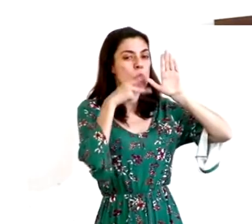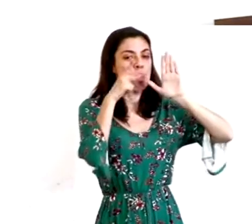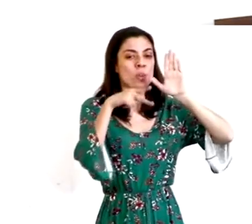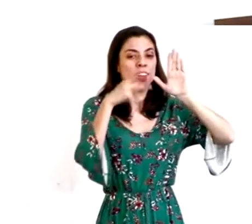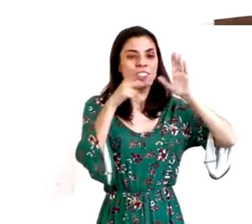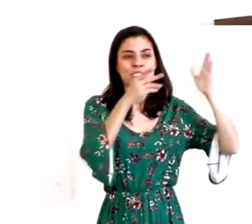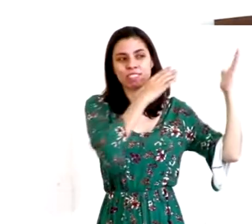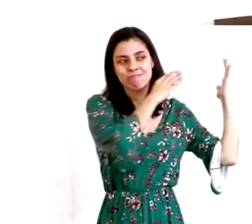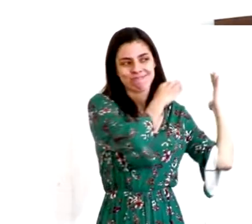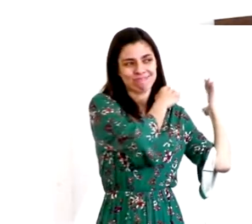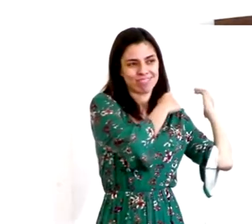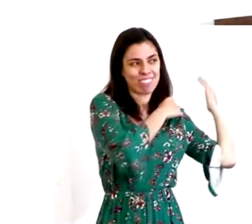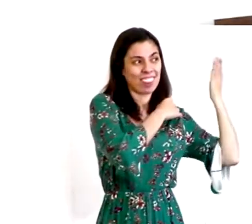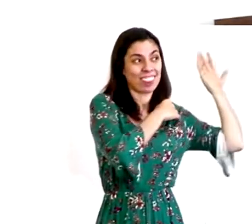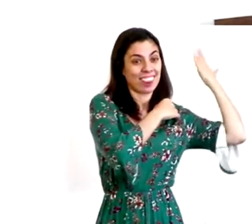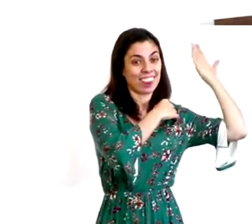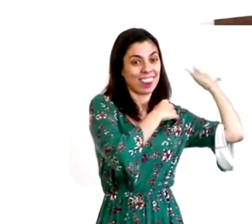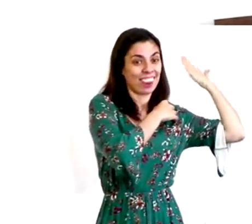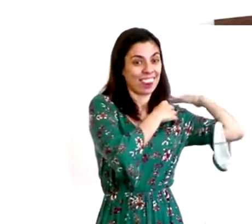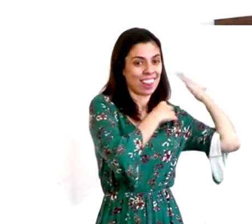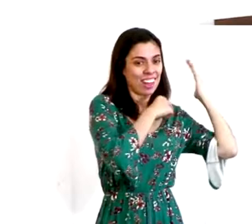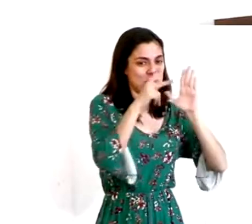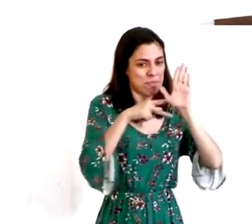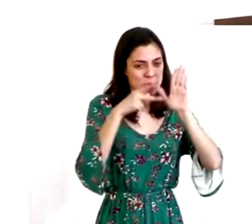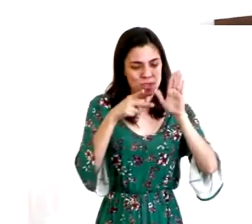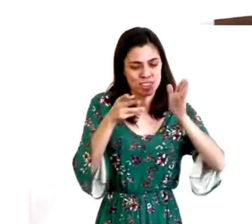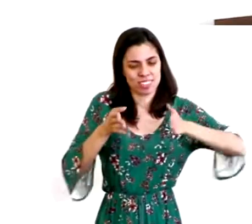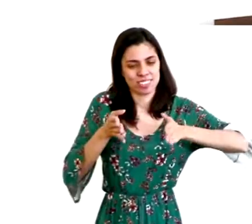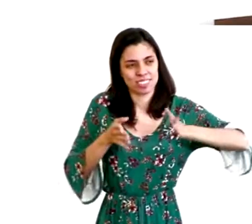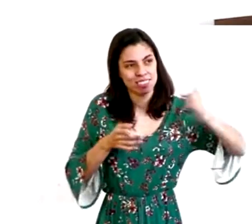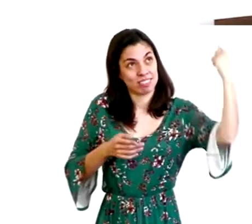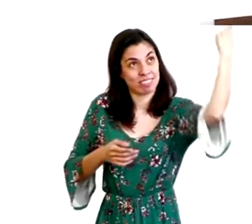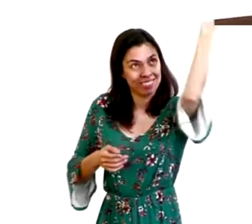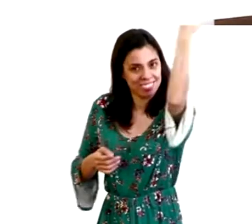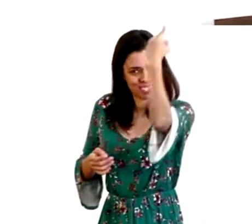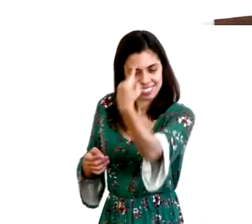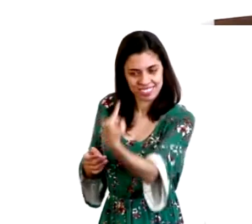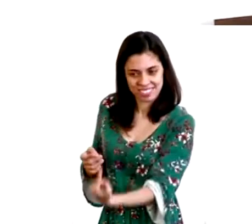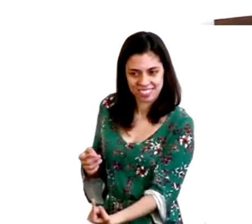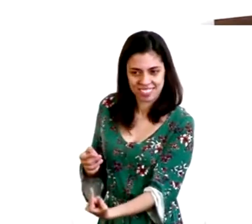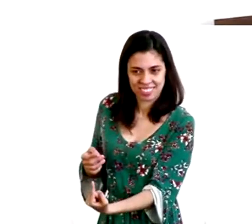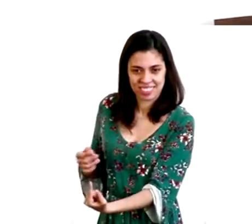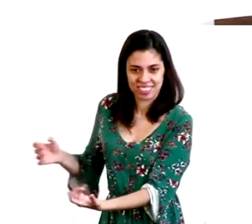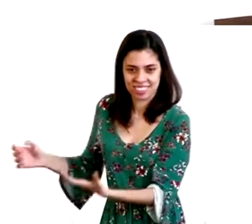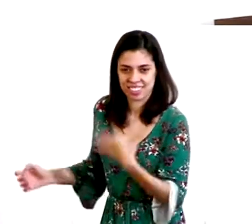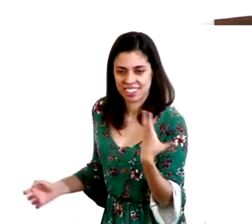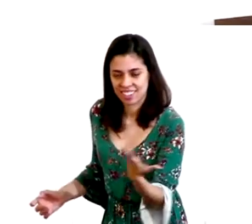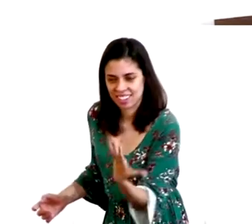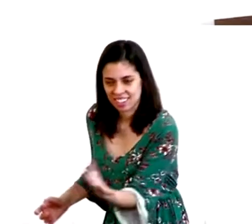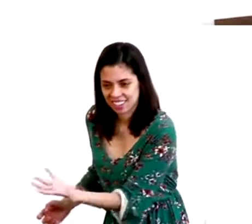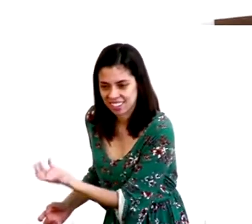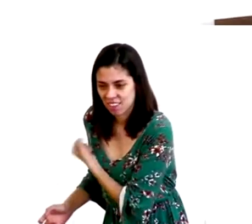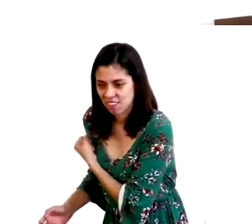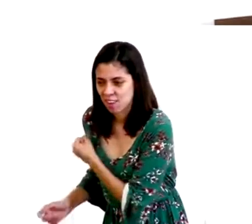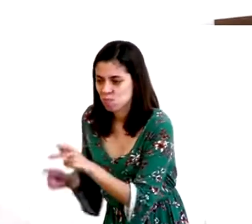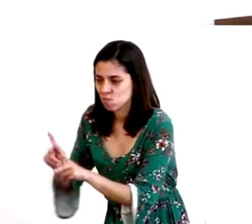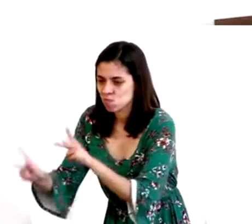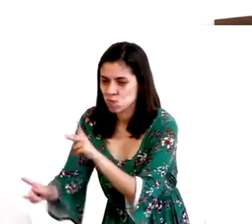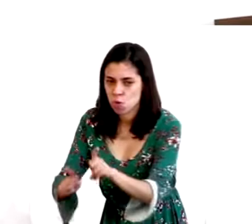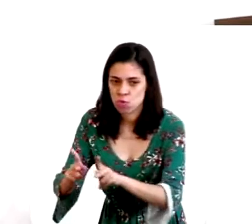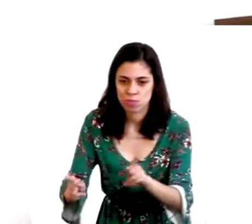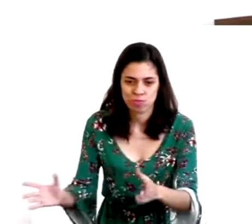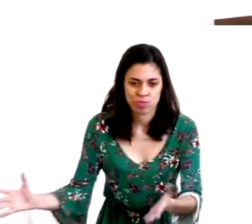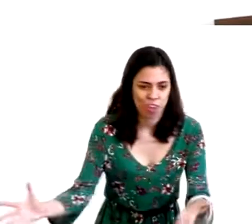sido prometido e seria enviado para salvar o seu povo, para